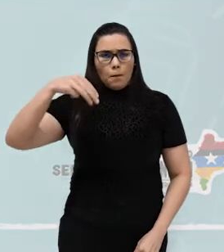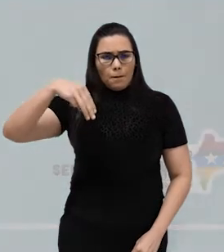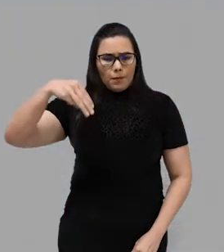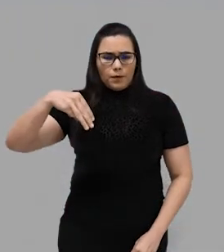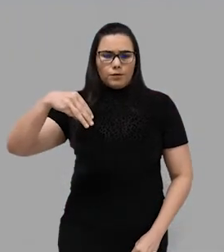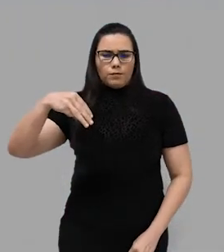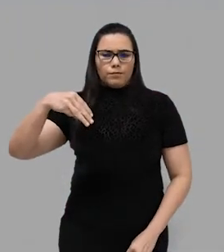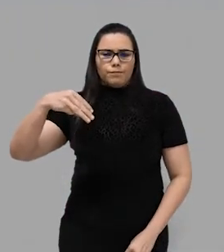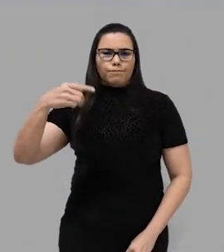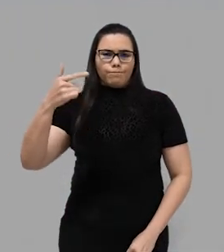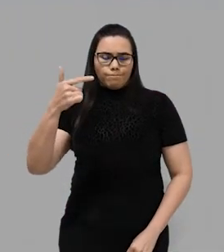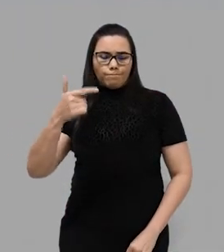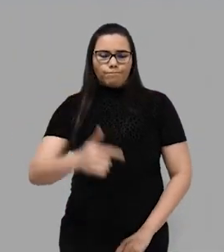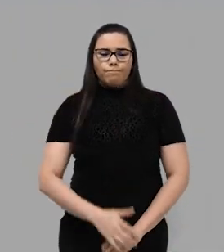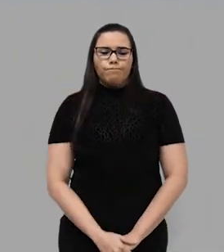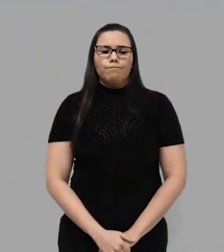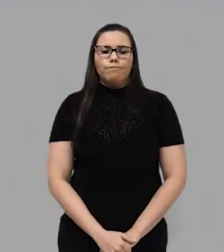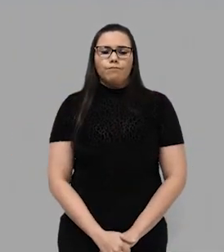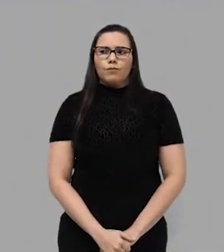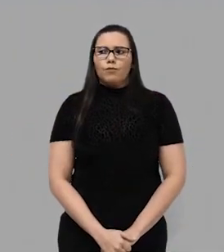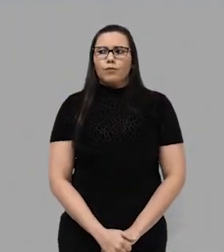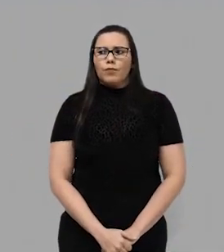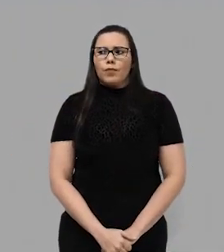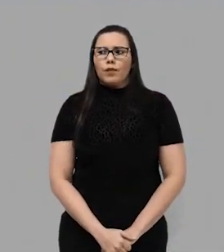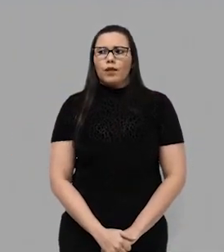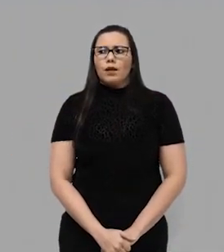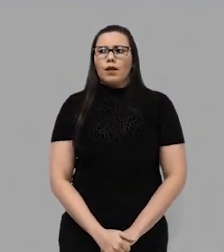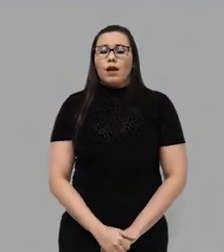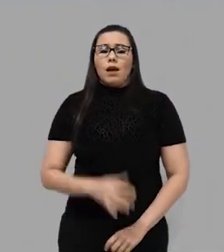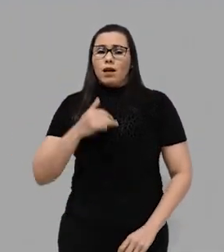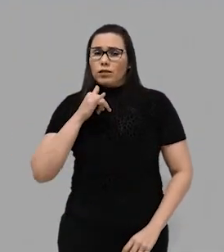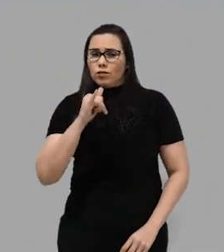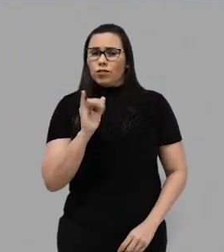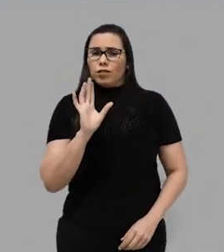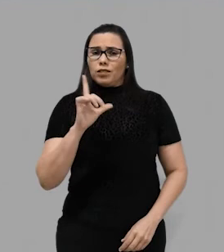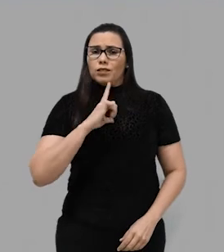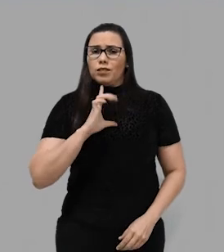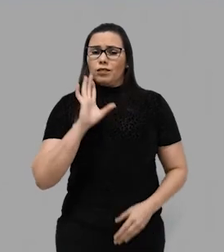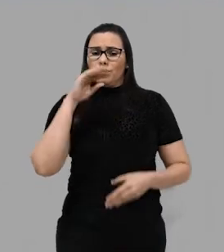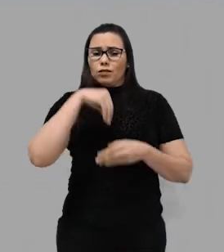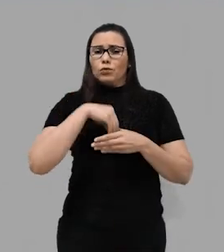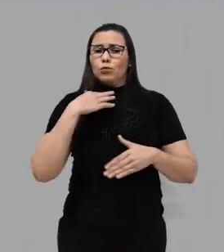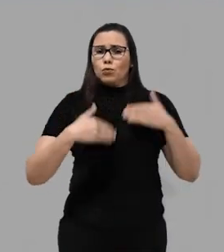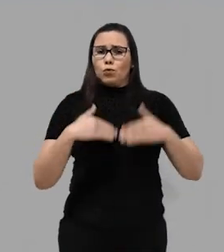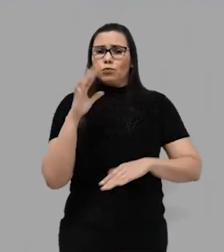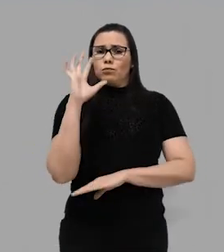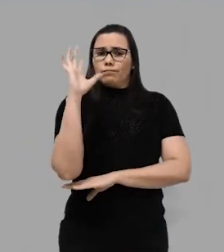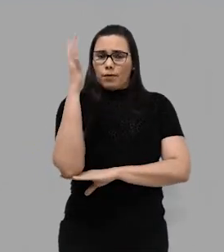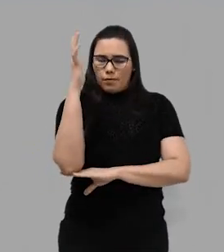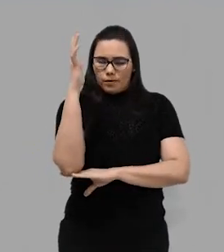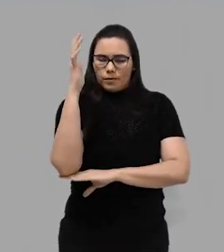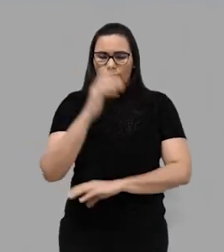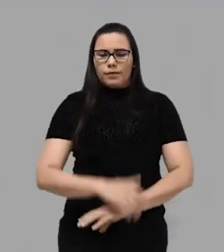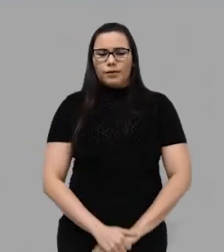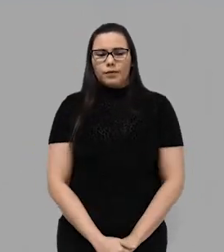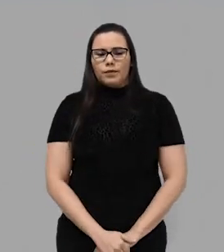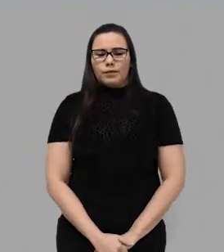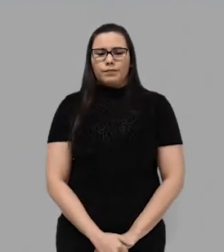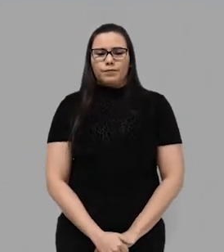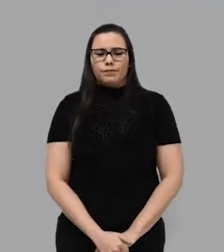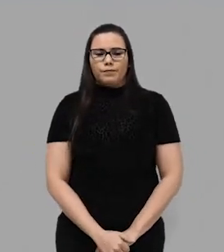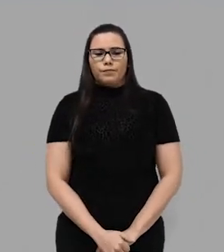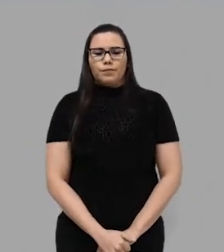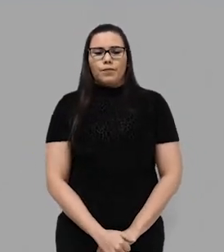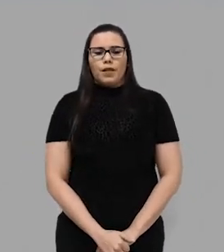puderam fixar nos seus corpos, essa é a energia que está disponível para quem vai consumir esses